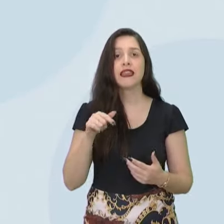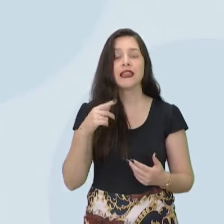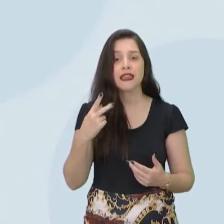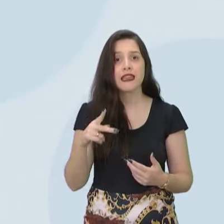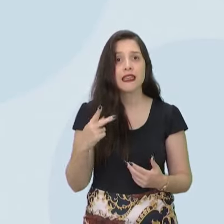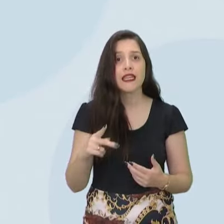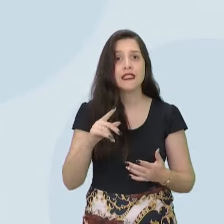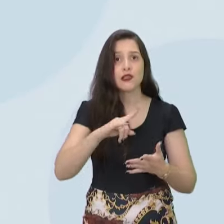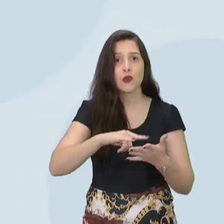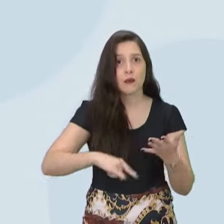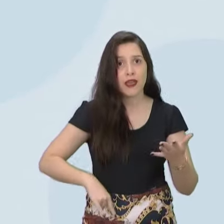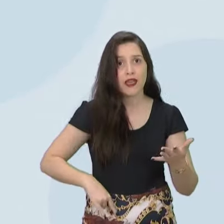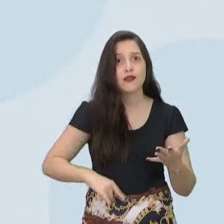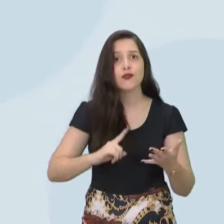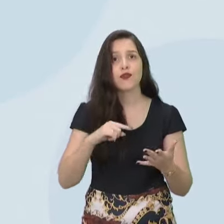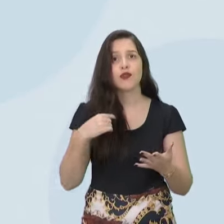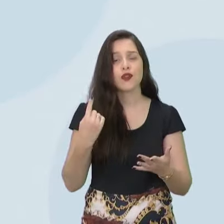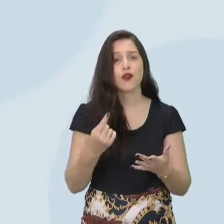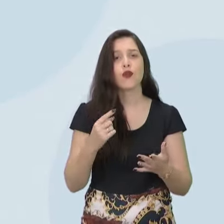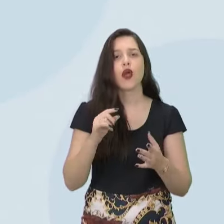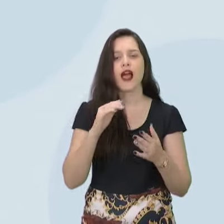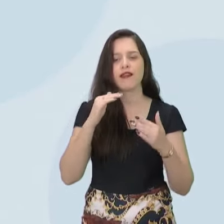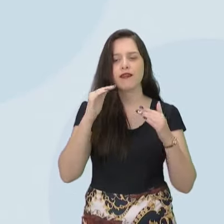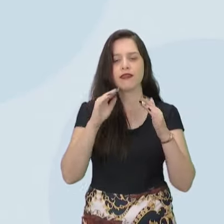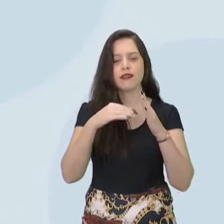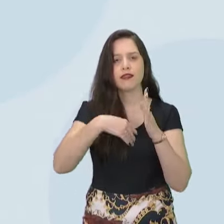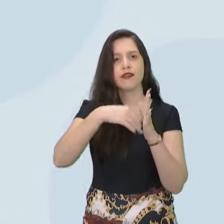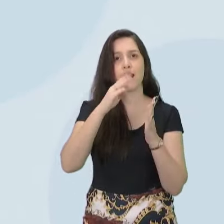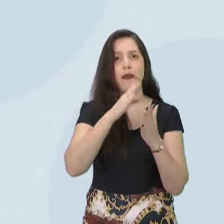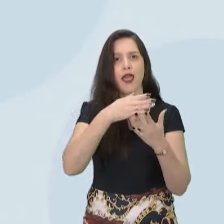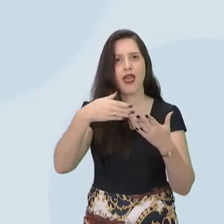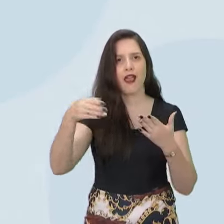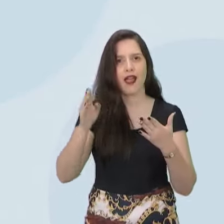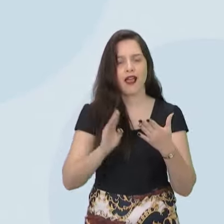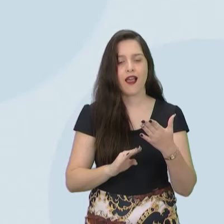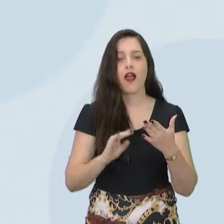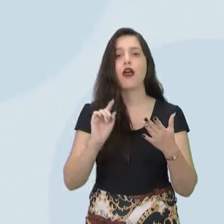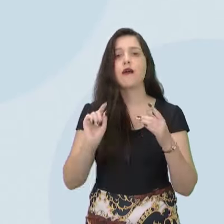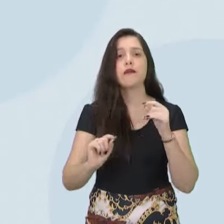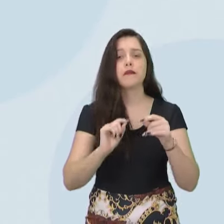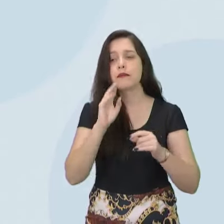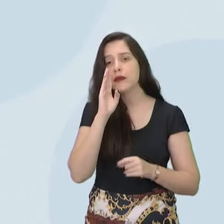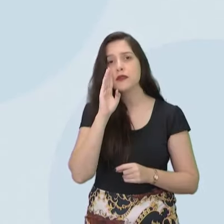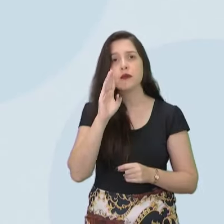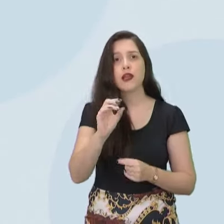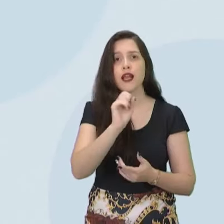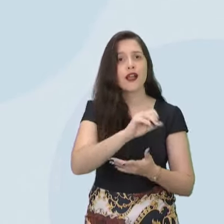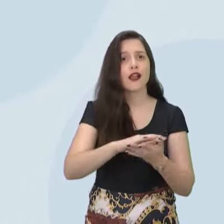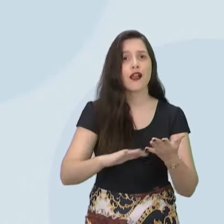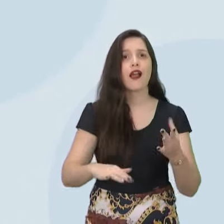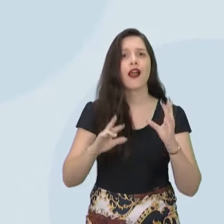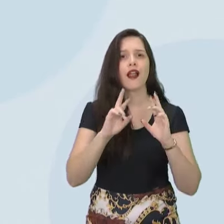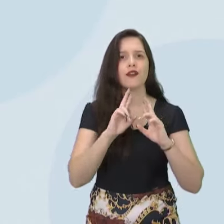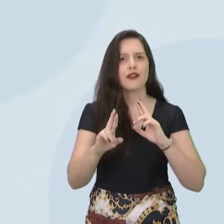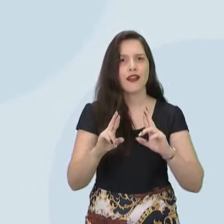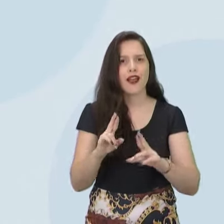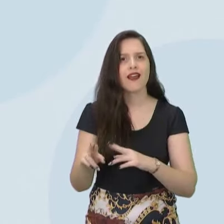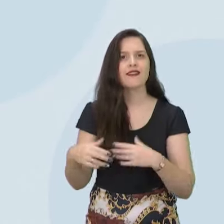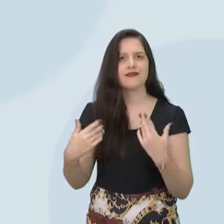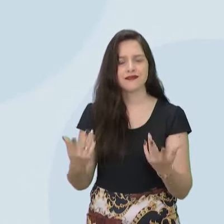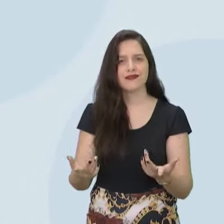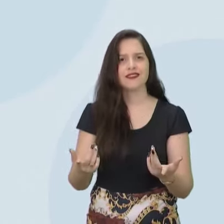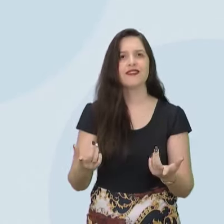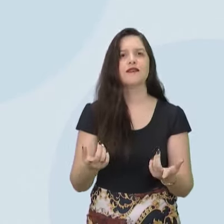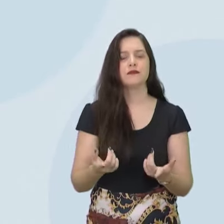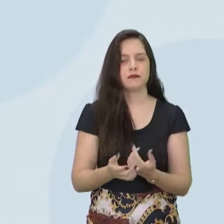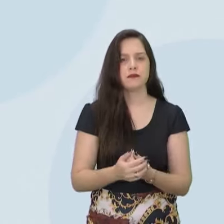Nesses documentos, a gente vai ter uma tabela 1, que vai falar principalmente aí das habilidades dos itinerários formativos, que se